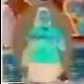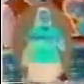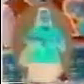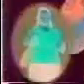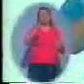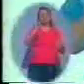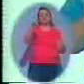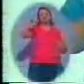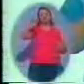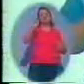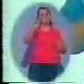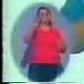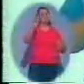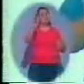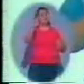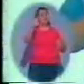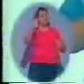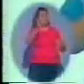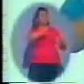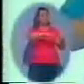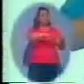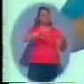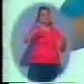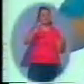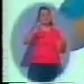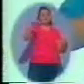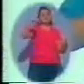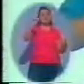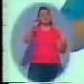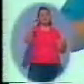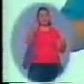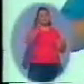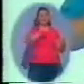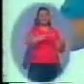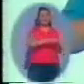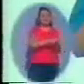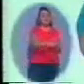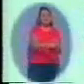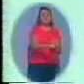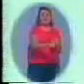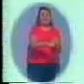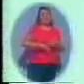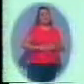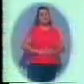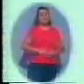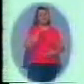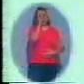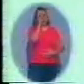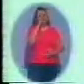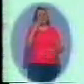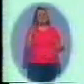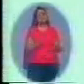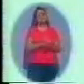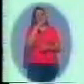vinagre quando tinha, limão, que era para limpar a barrigada. A mãe ficava a tarde inteira lá na beira